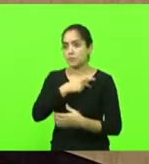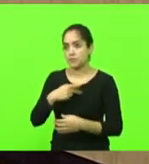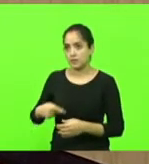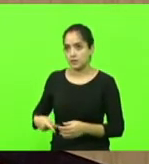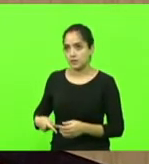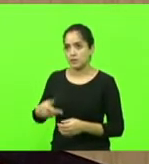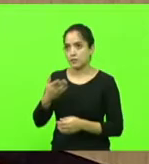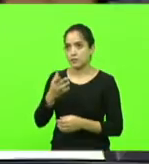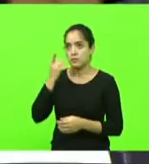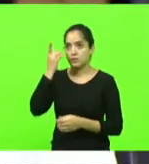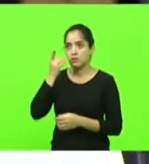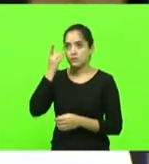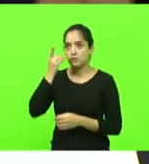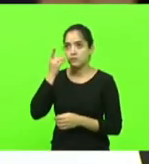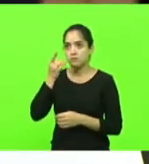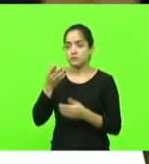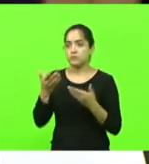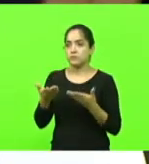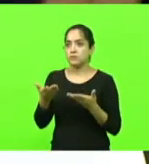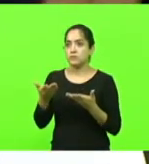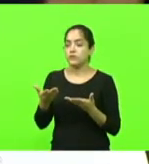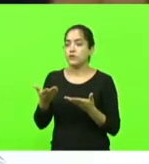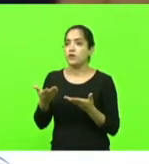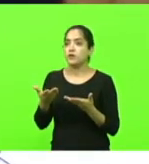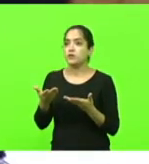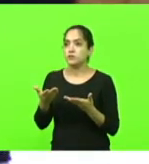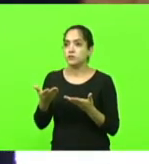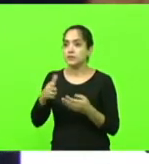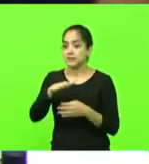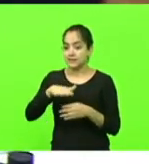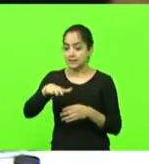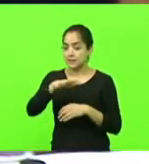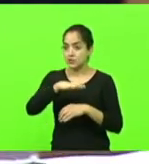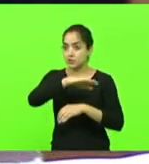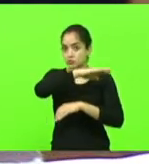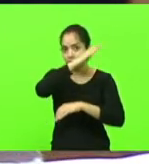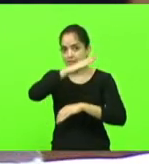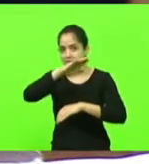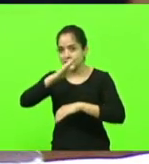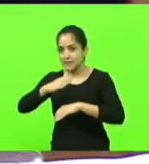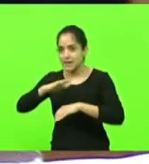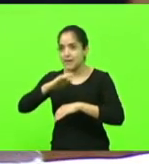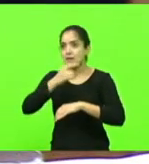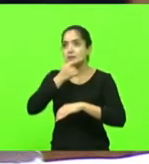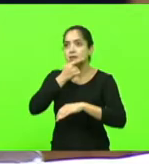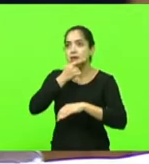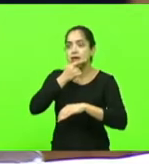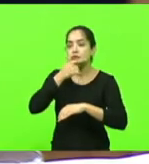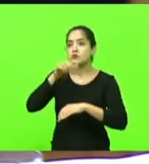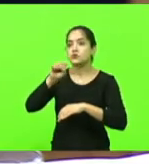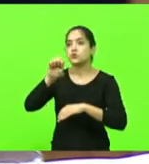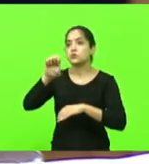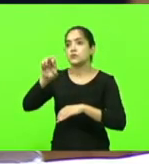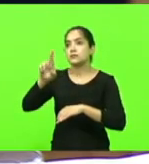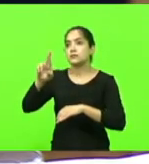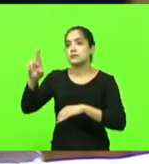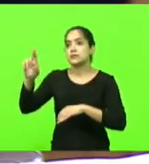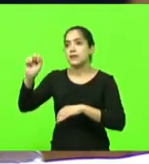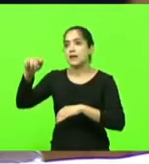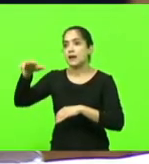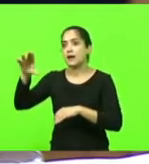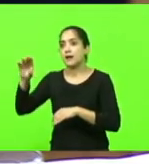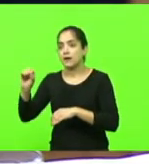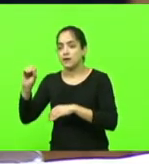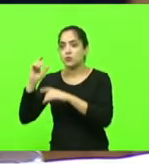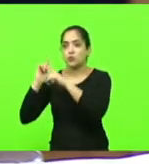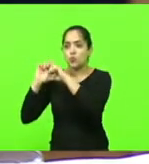colegas. Falo aqui da região serrana, que tem um queijo, que é o queijo serrano, que foi herdado